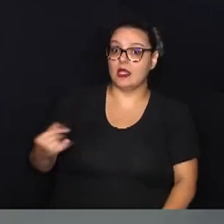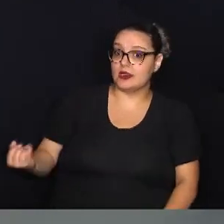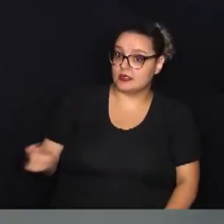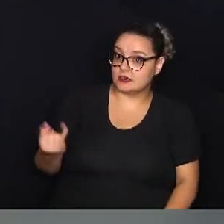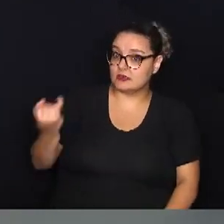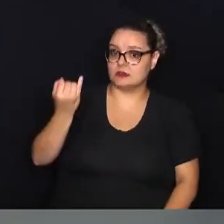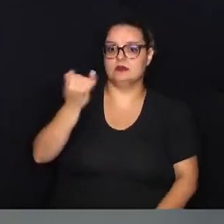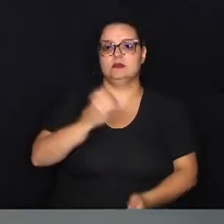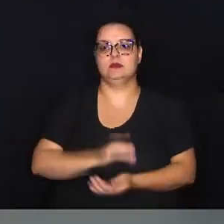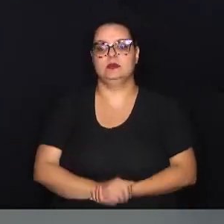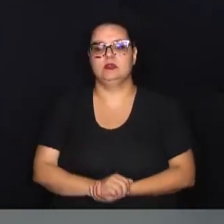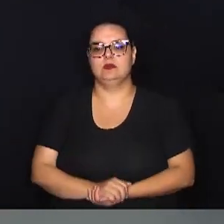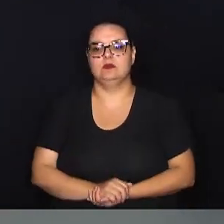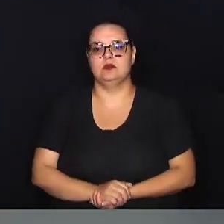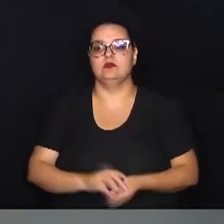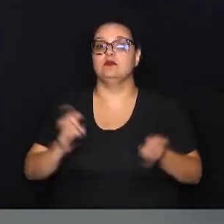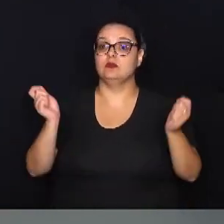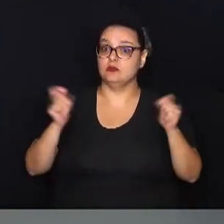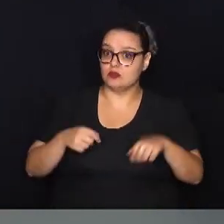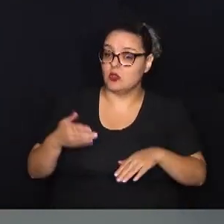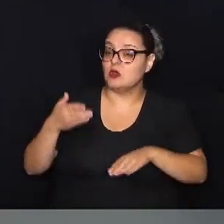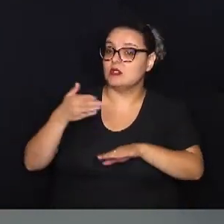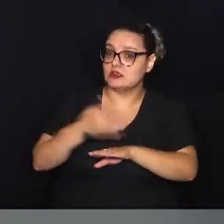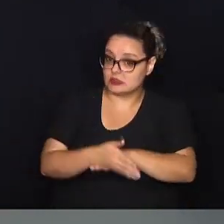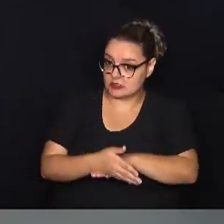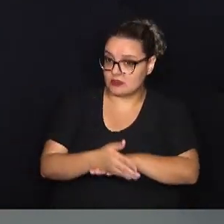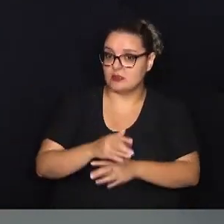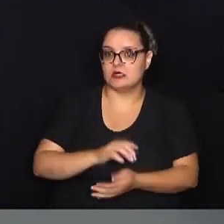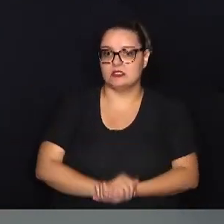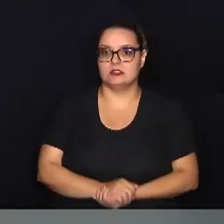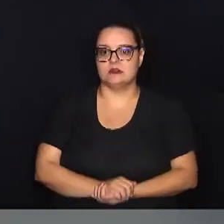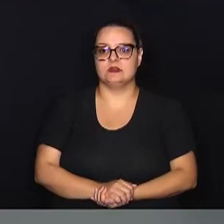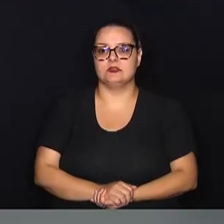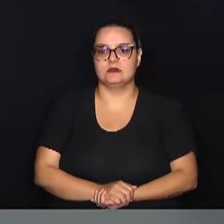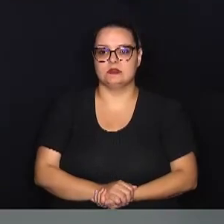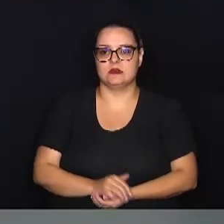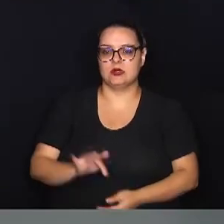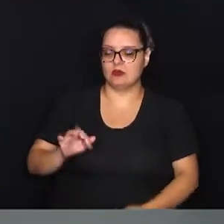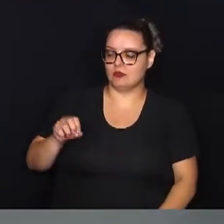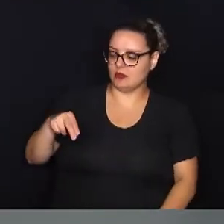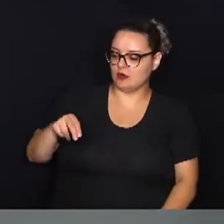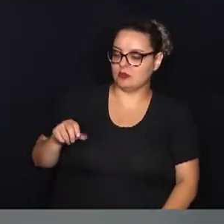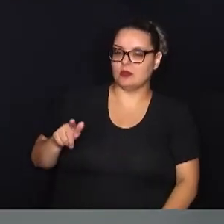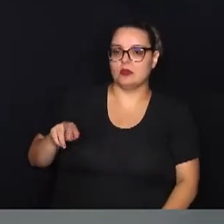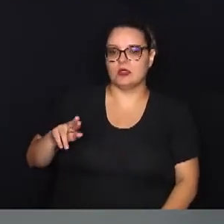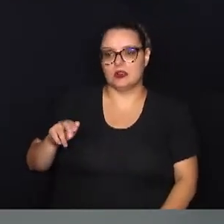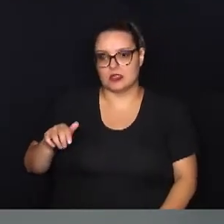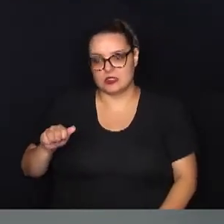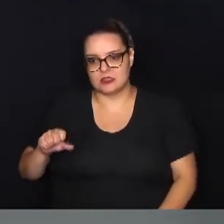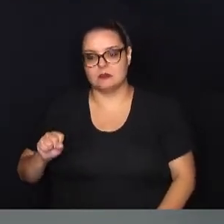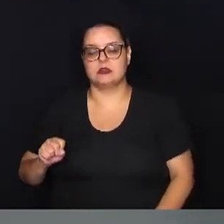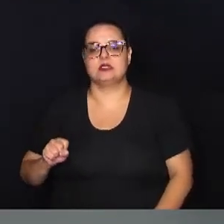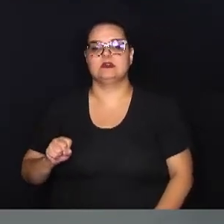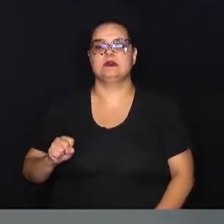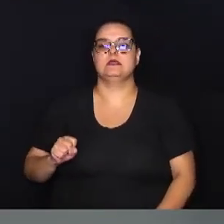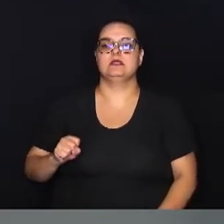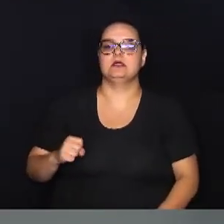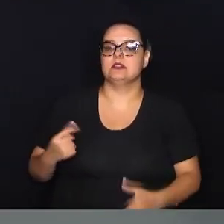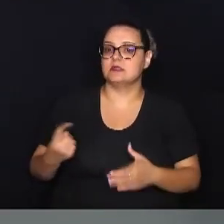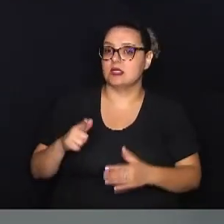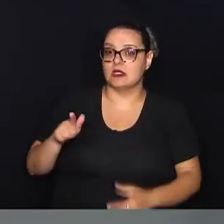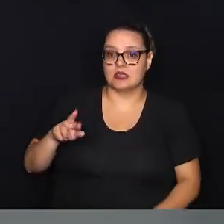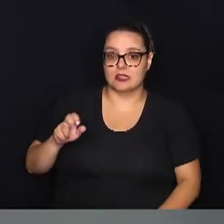é possibilitar o acesso aos fonogramas, ou seja, às gravações,